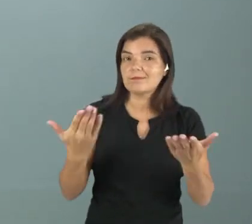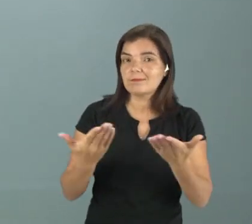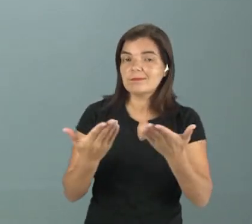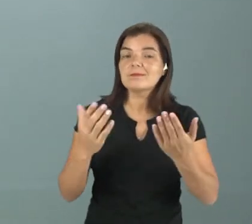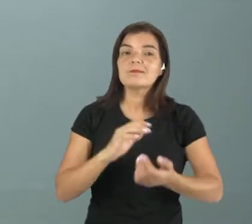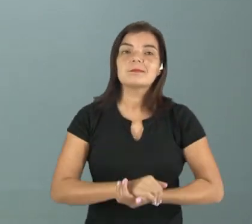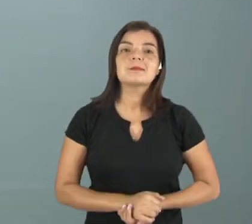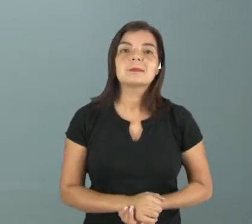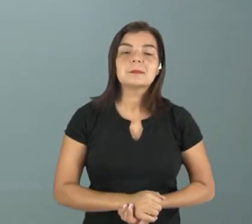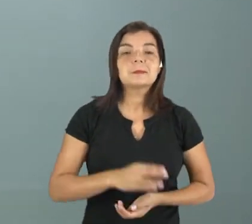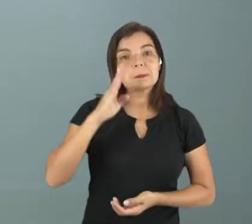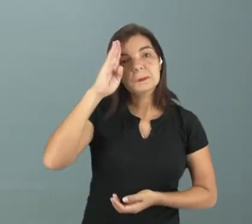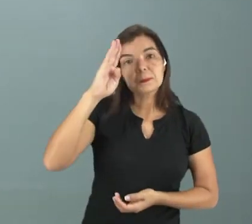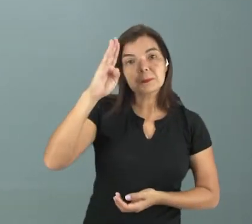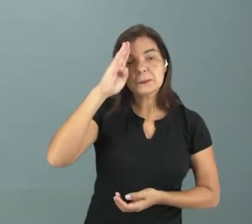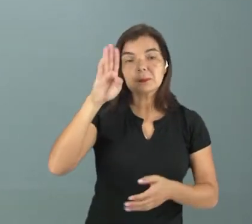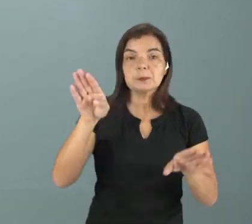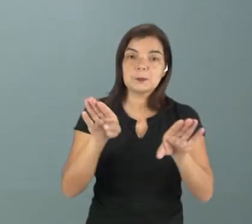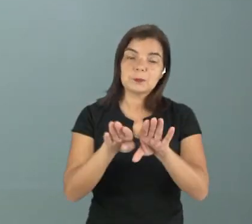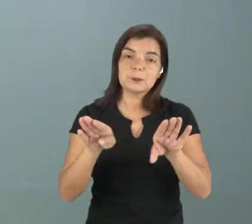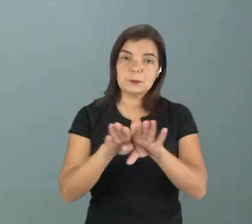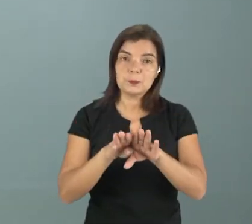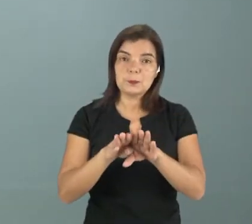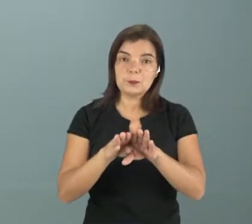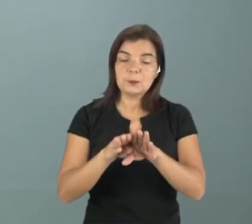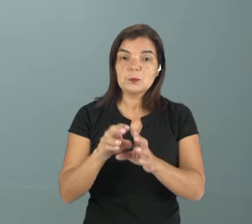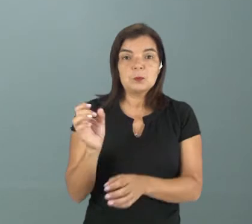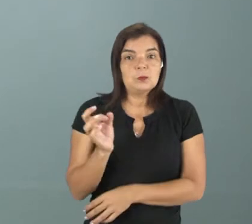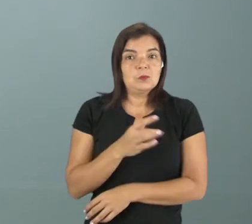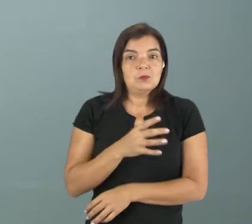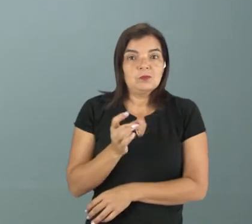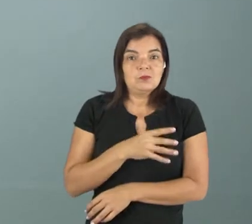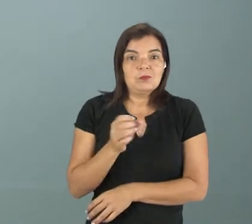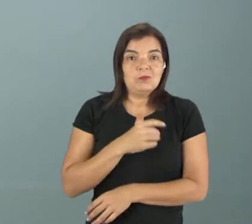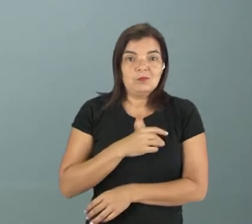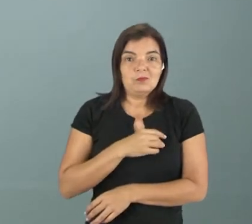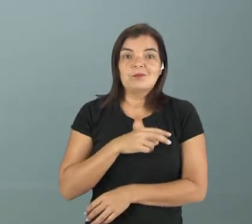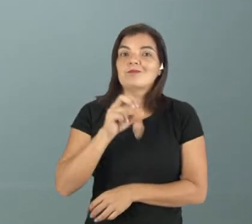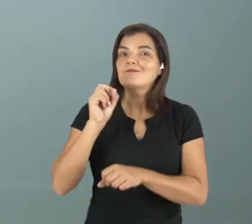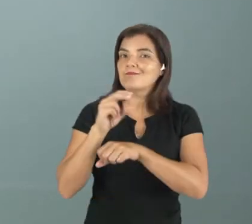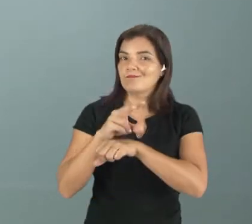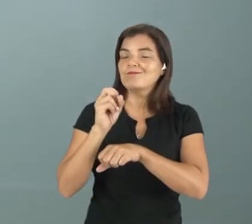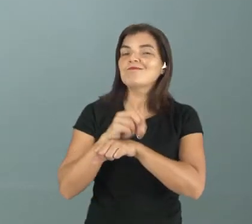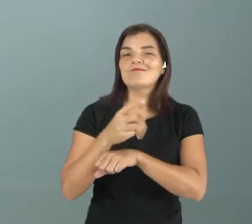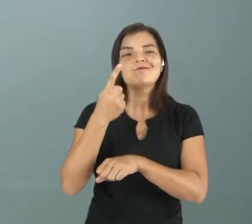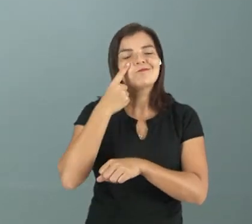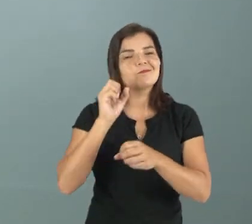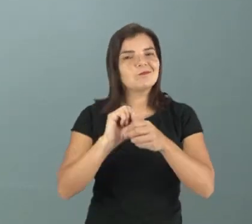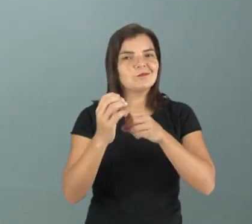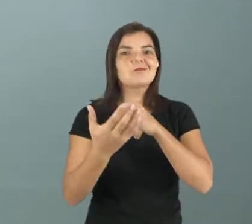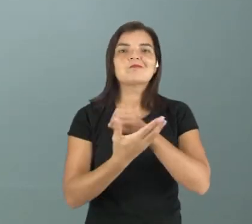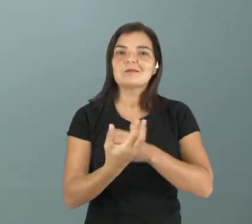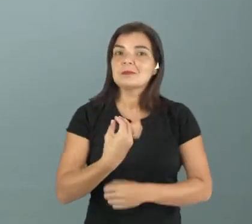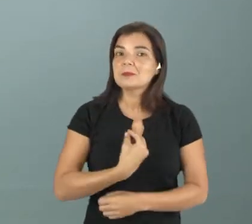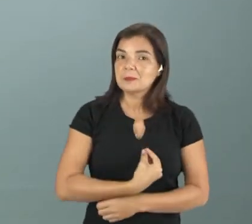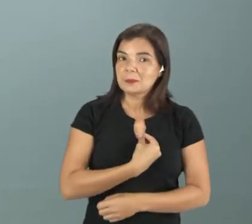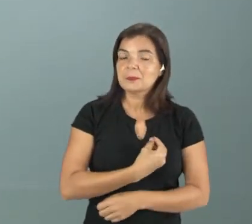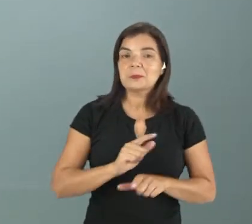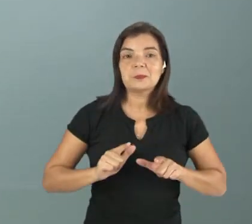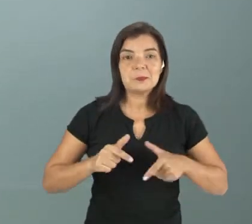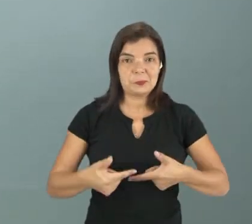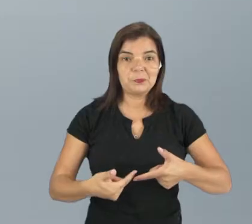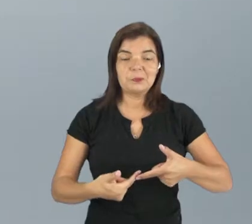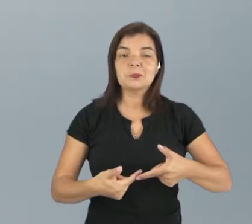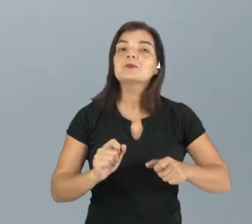atualmente, né? Principalmente esse último que falou sobre o vírus do medo, que é o coronavírus, que a gente está enfrentando no momento uma